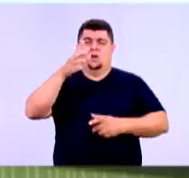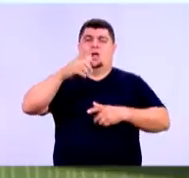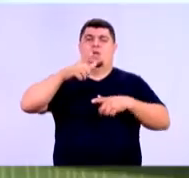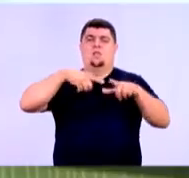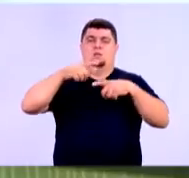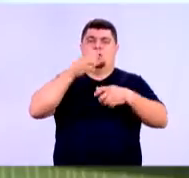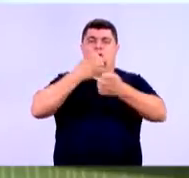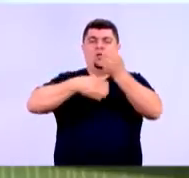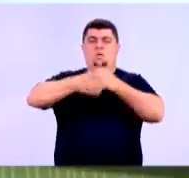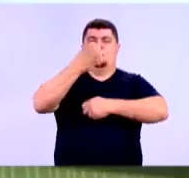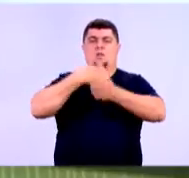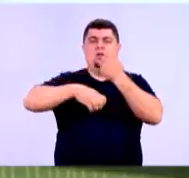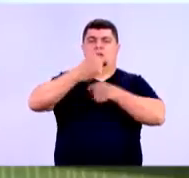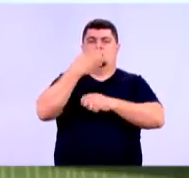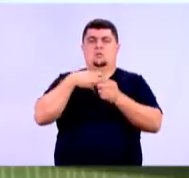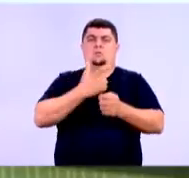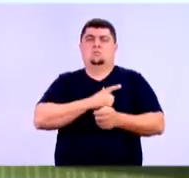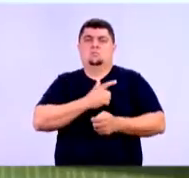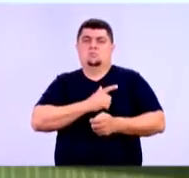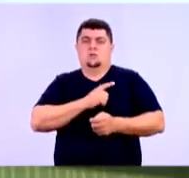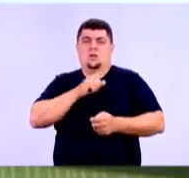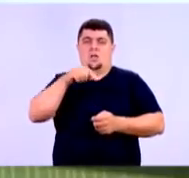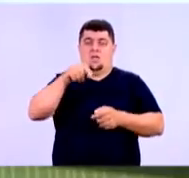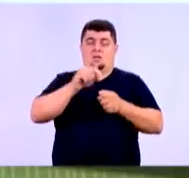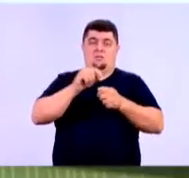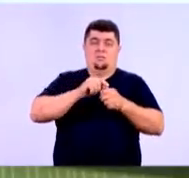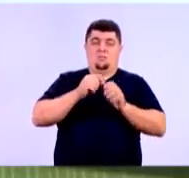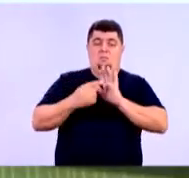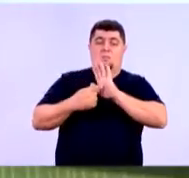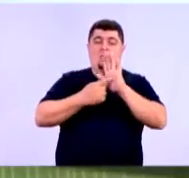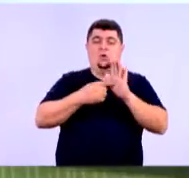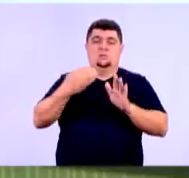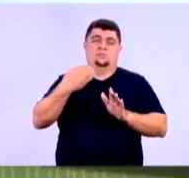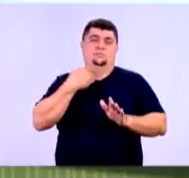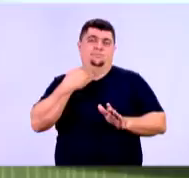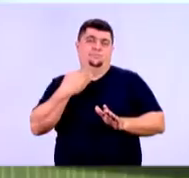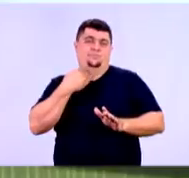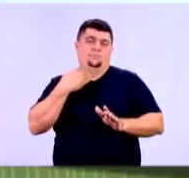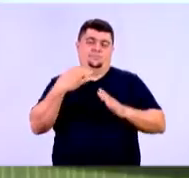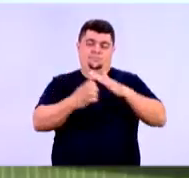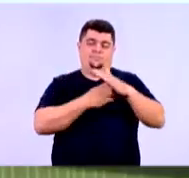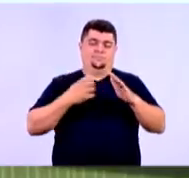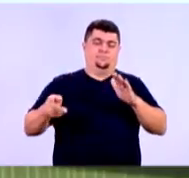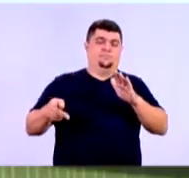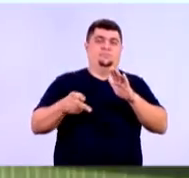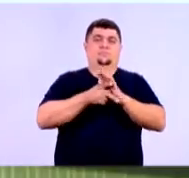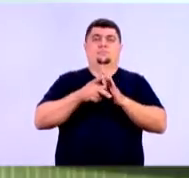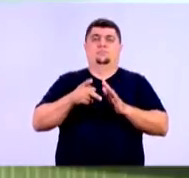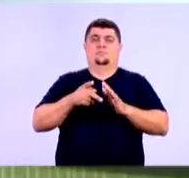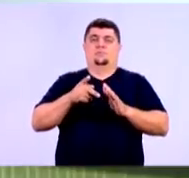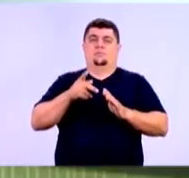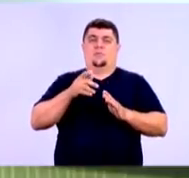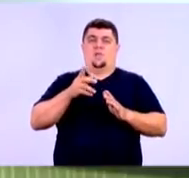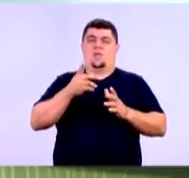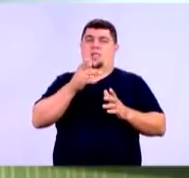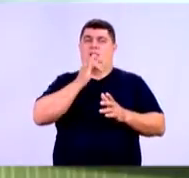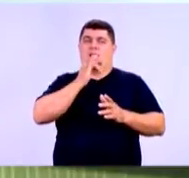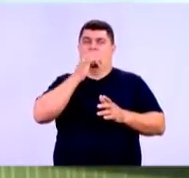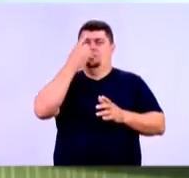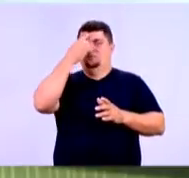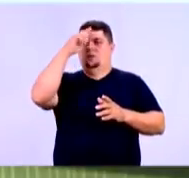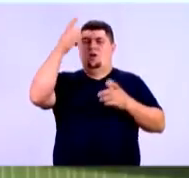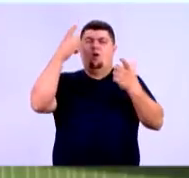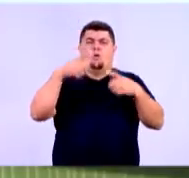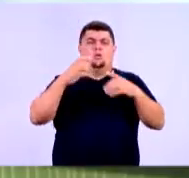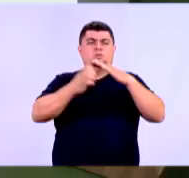negócio. Plano de negócio, gente, é utilizado aqui na hora de concessão de crédito para as empresas. O plano de negócio está ligado a essa ideia, né? De saber para onde a